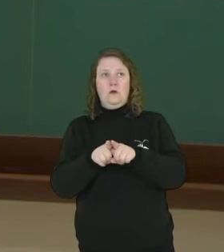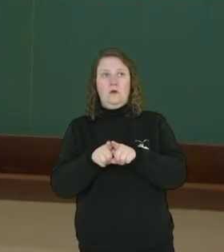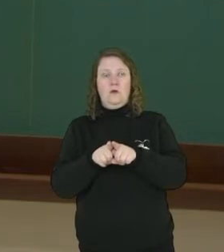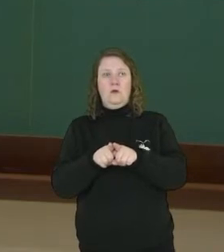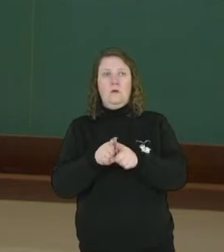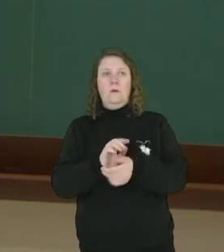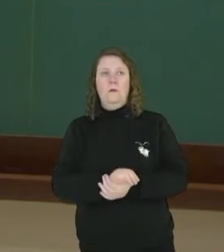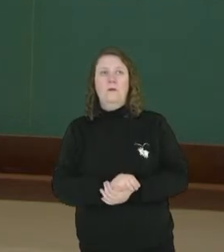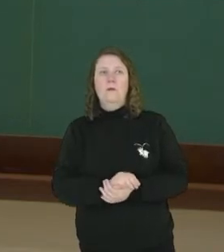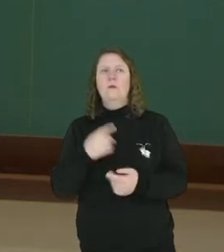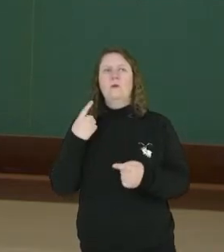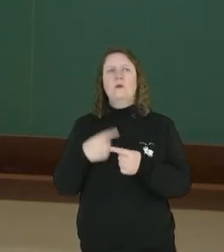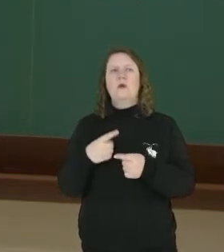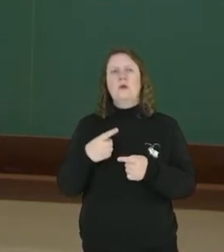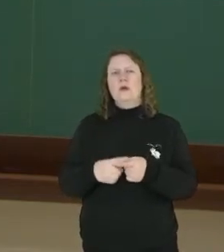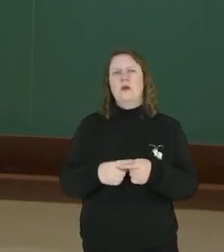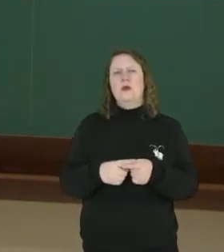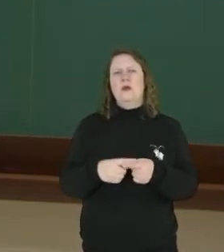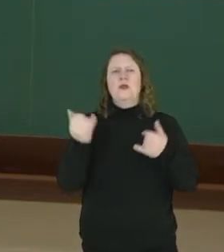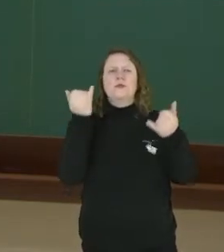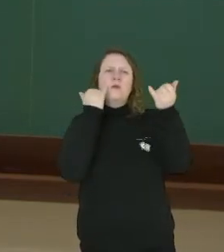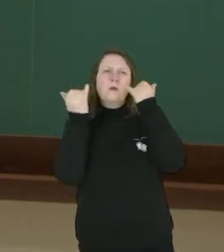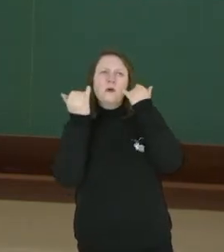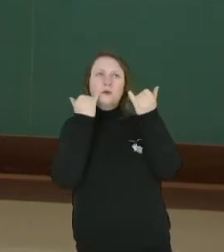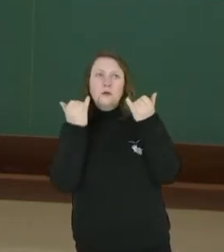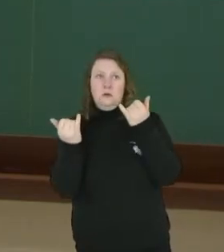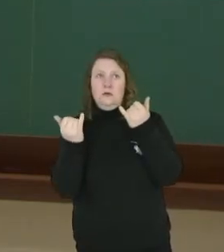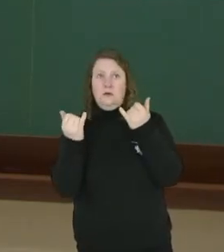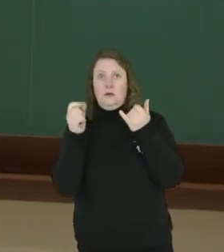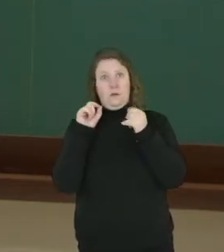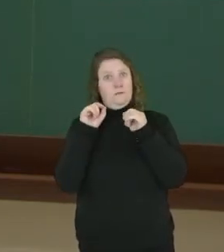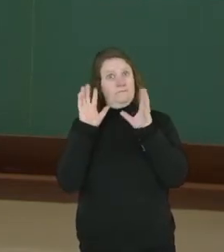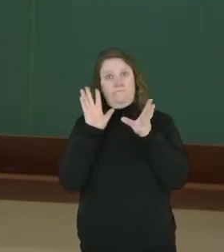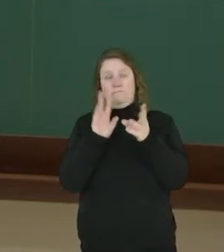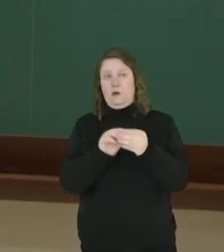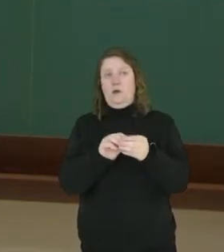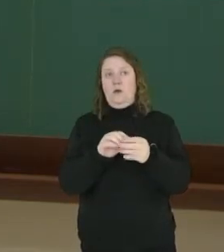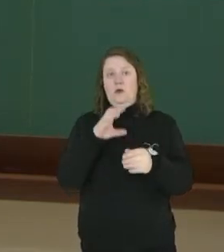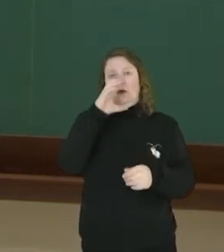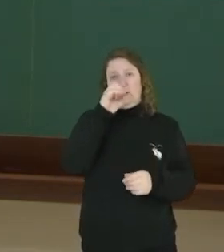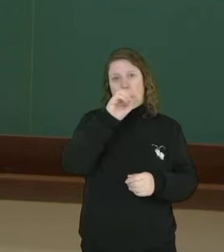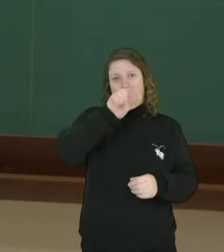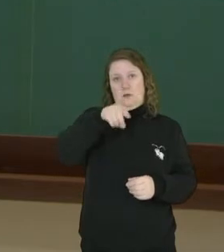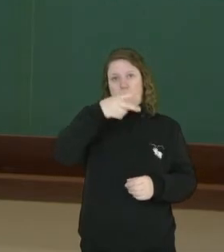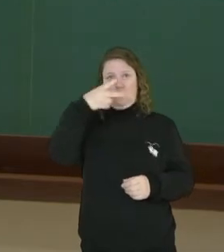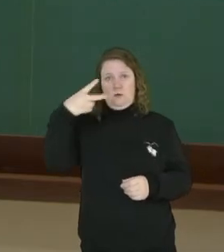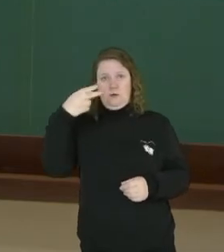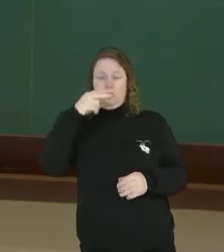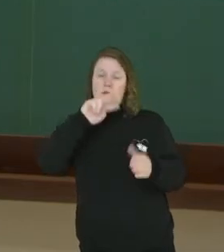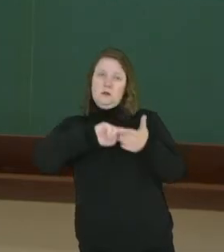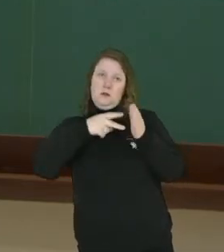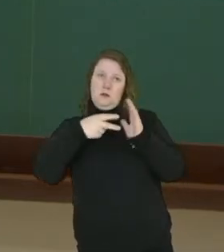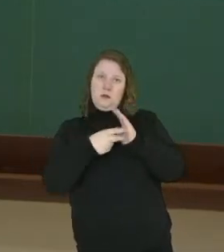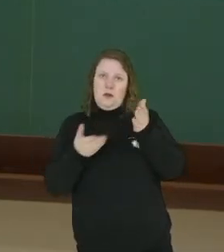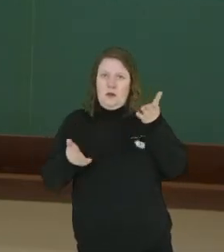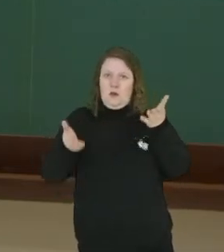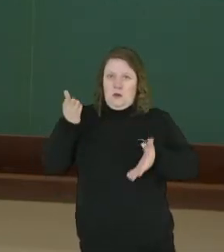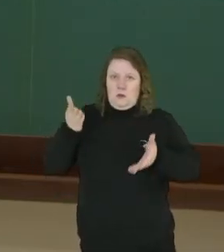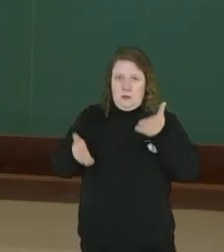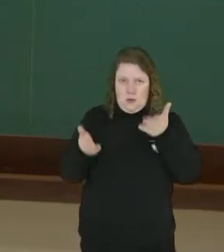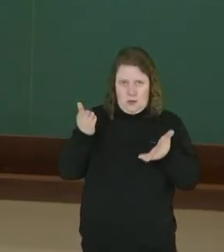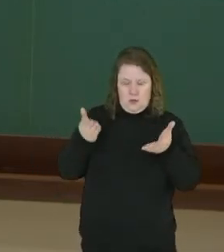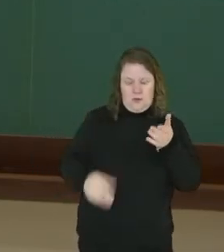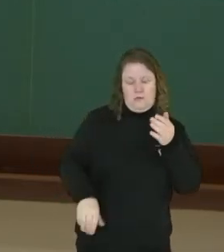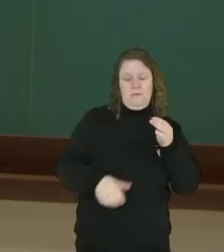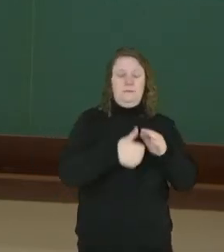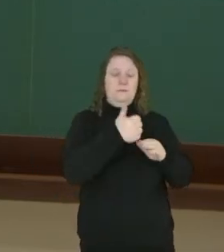sobre 2. Por que tudo esse monte de dado? Muito simples, meu caro. 0,2 é a massa do dardo, 10 é a velocidade